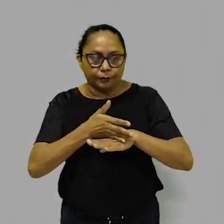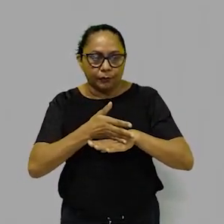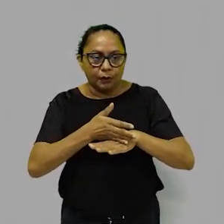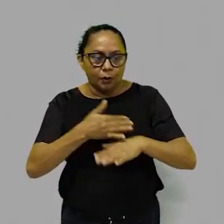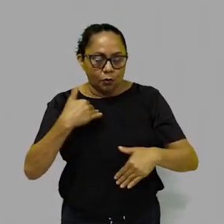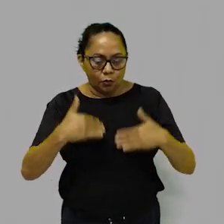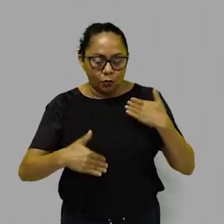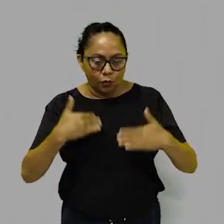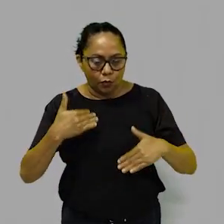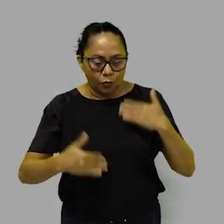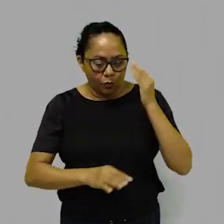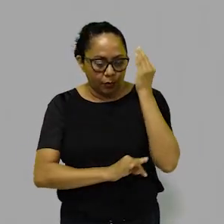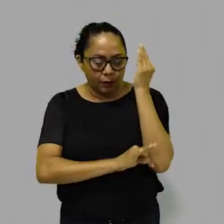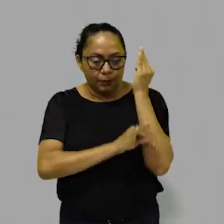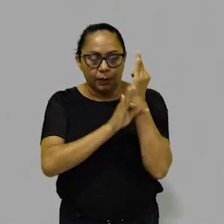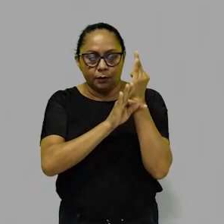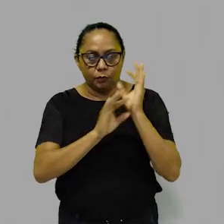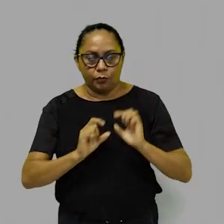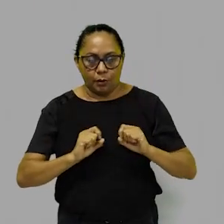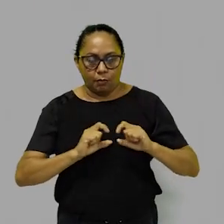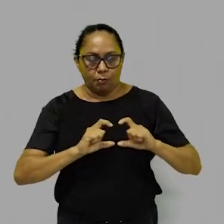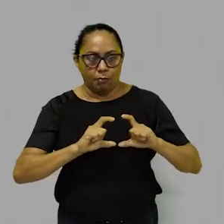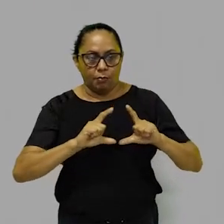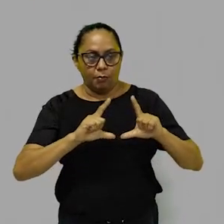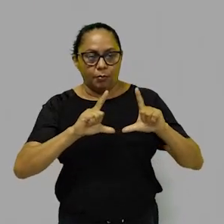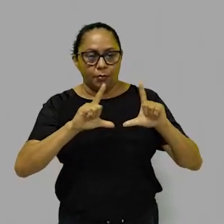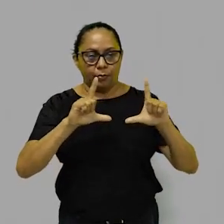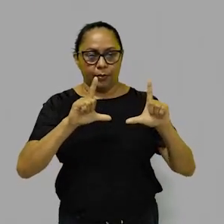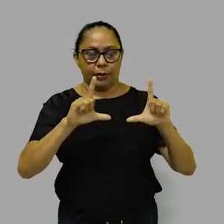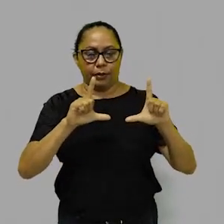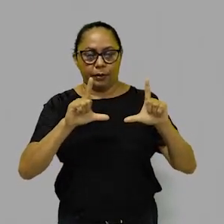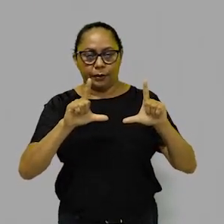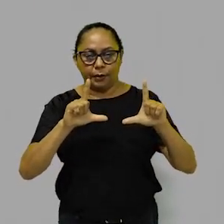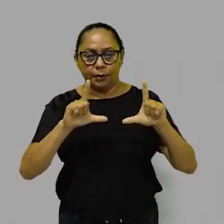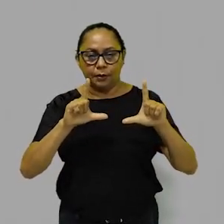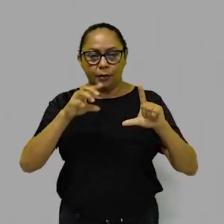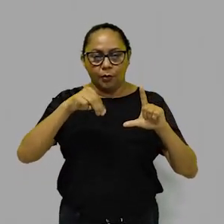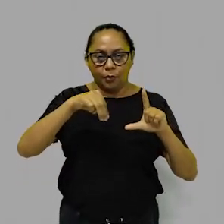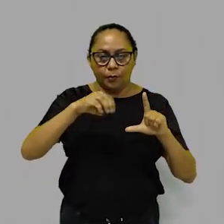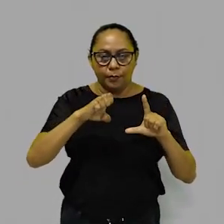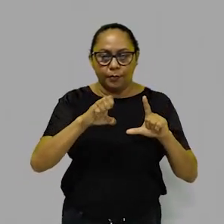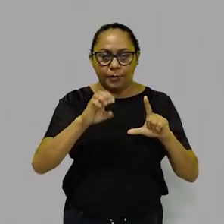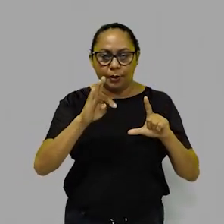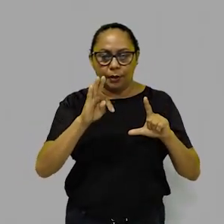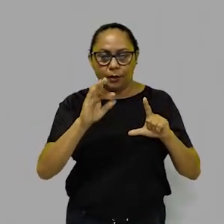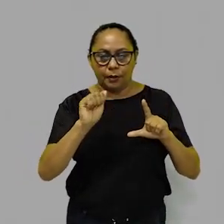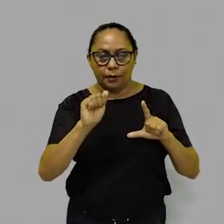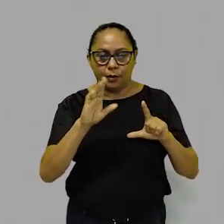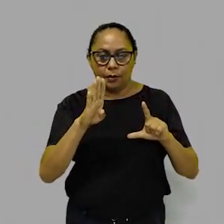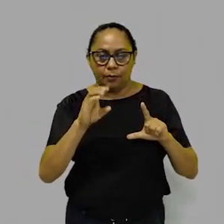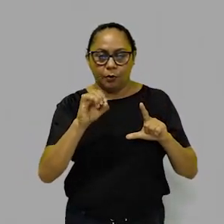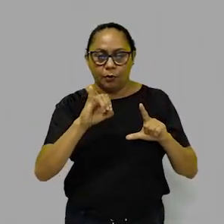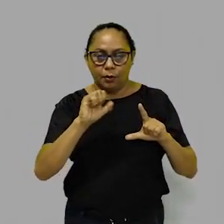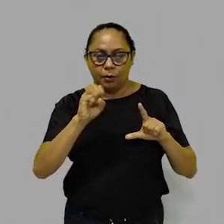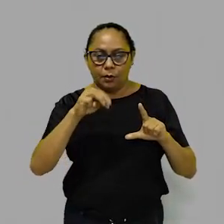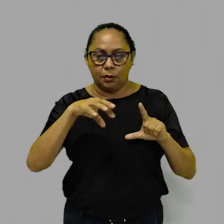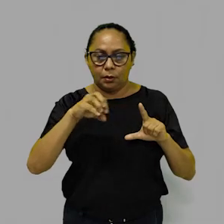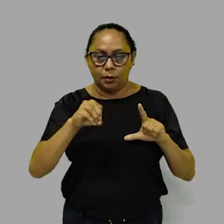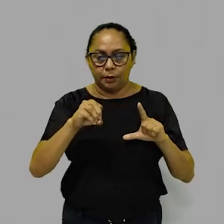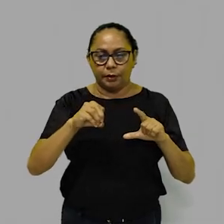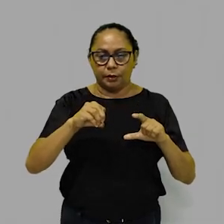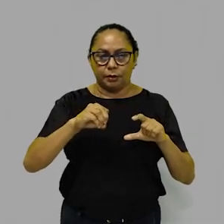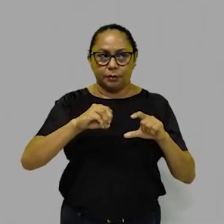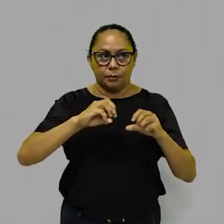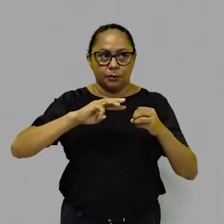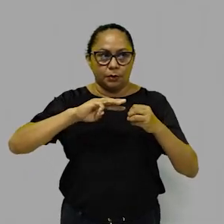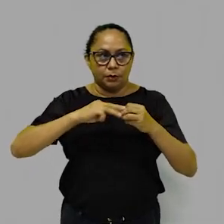aumentar a sua temperatura e aumenta o metabolismo das células de defesa que estão no local. Ora, se